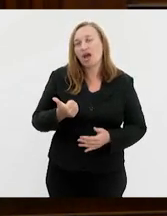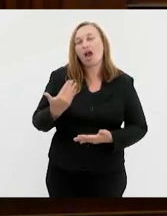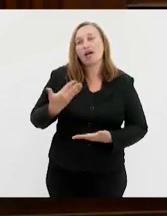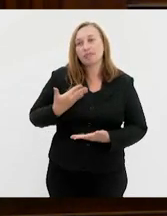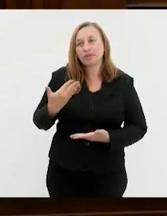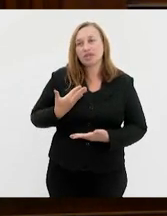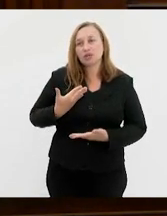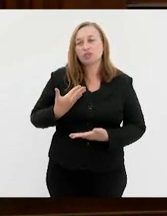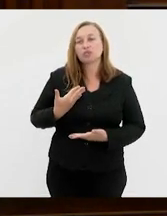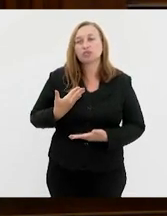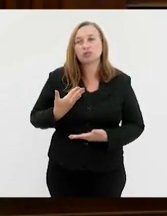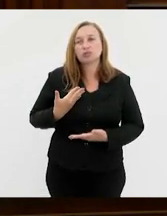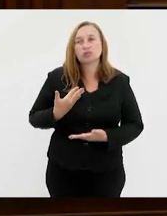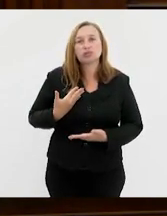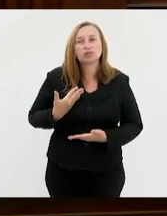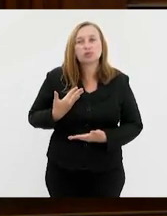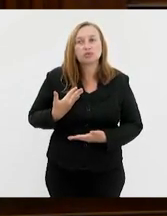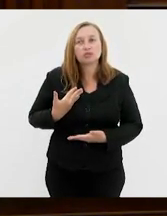ali